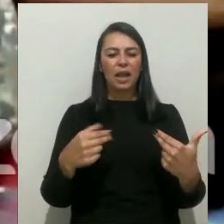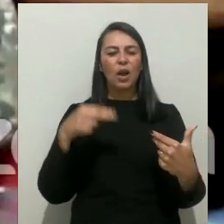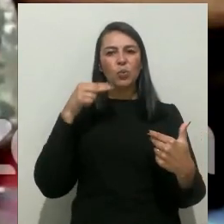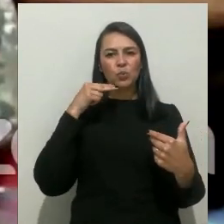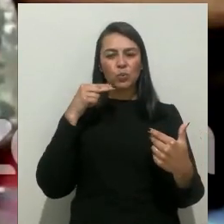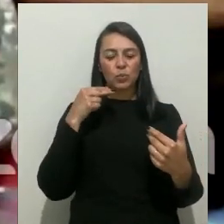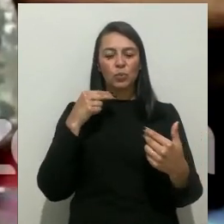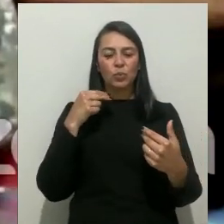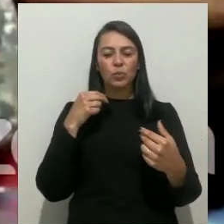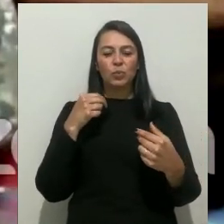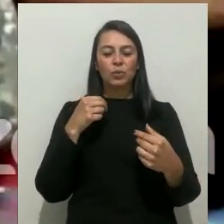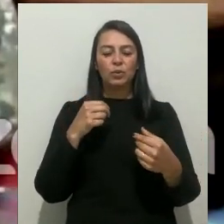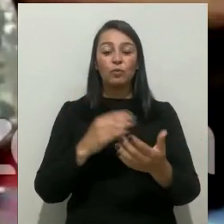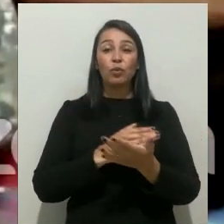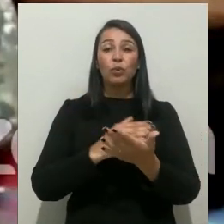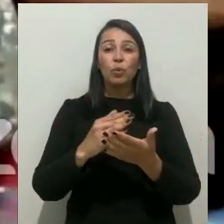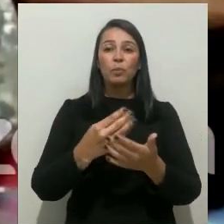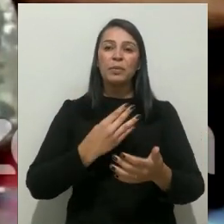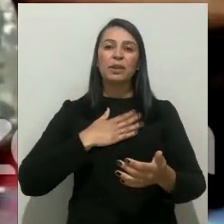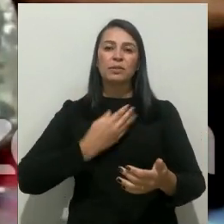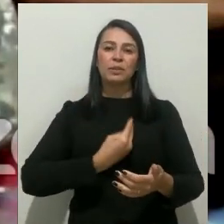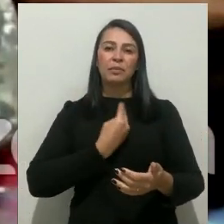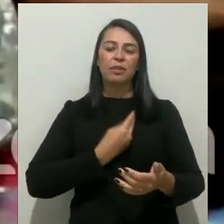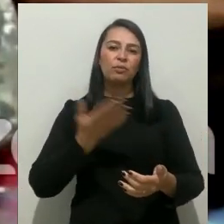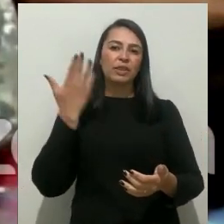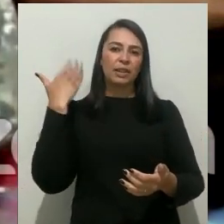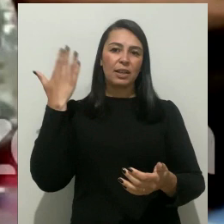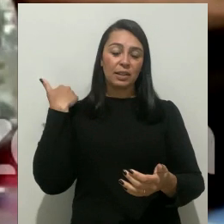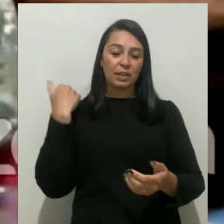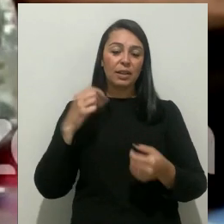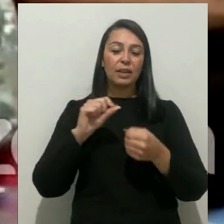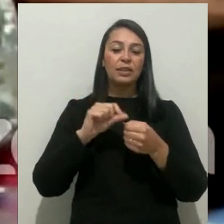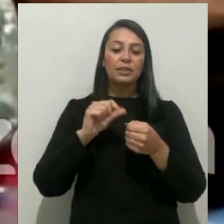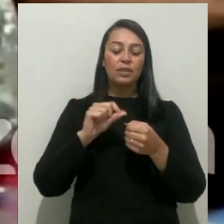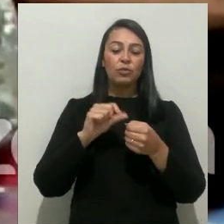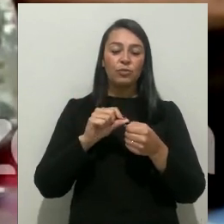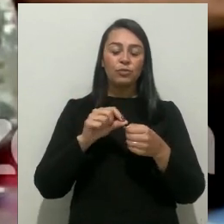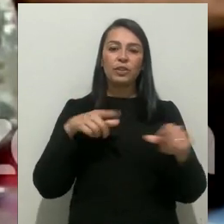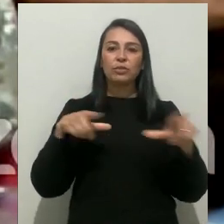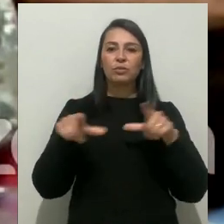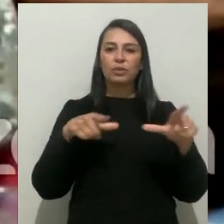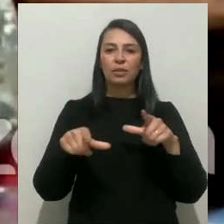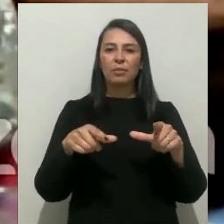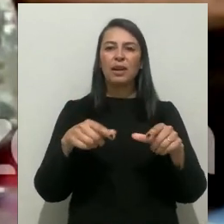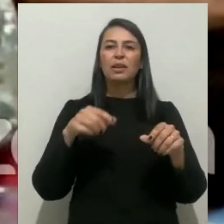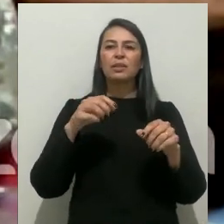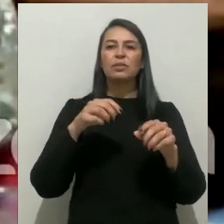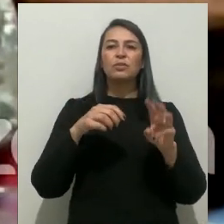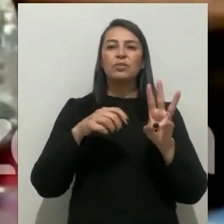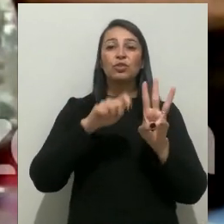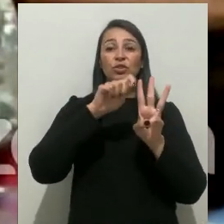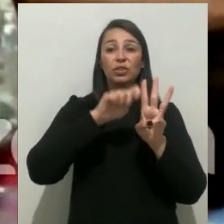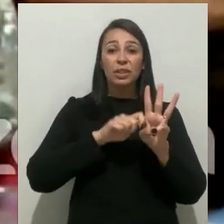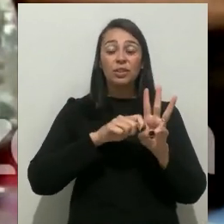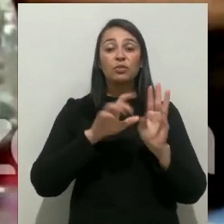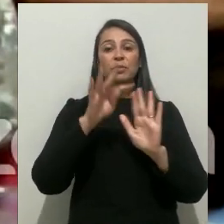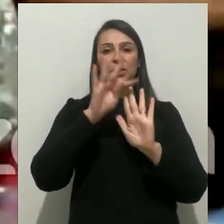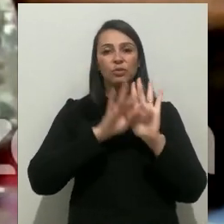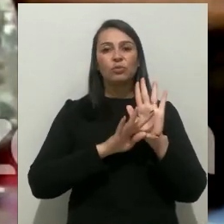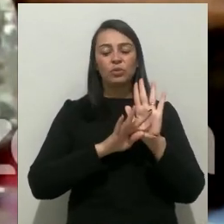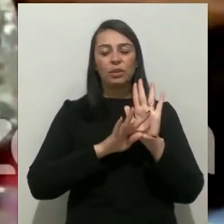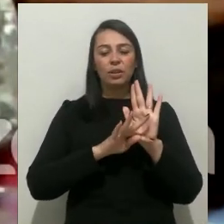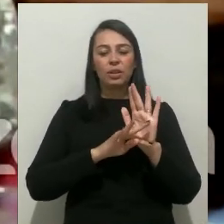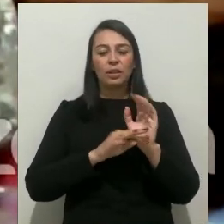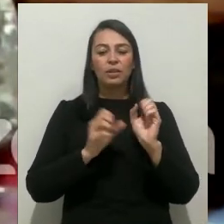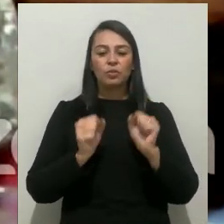meu primeiro início da minha vida lá atrás. Eu fiz uma edição, né? Eu trabalhei 3 meses nesses textos para